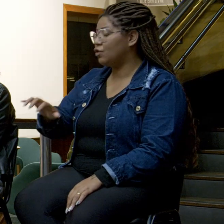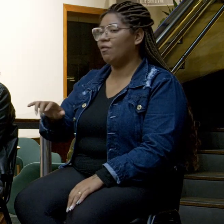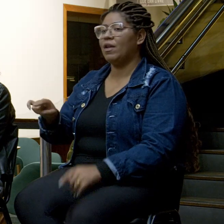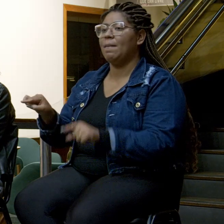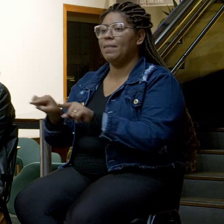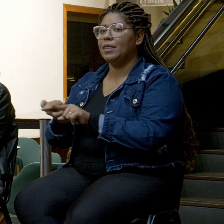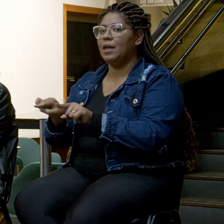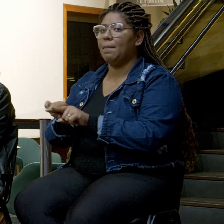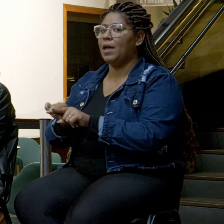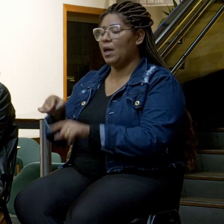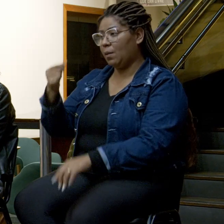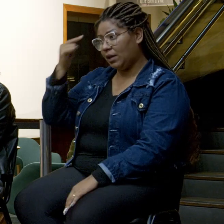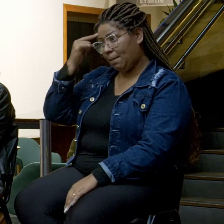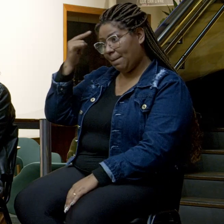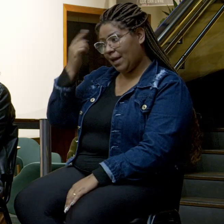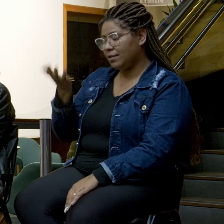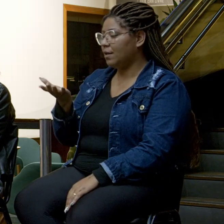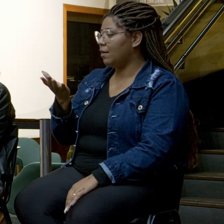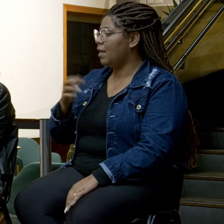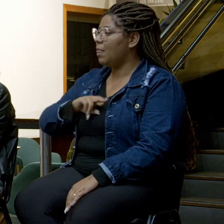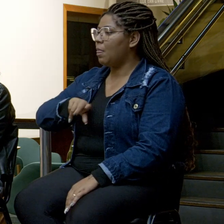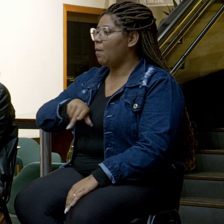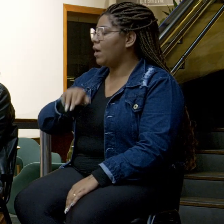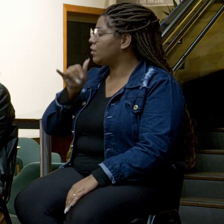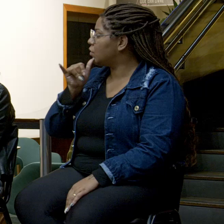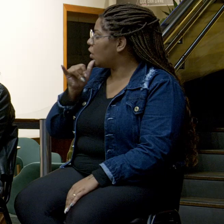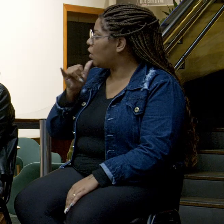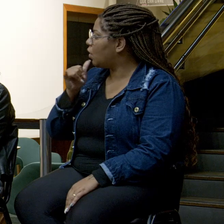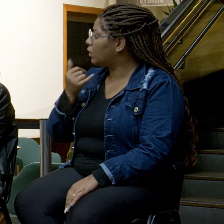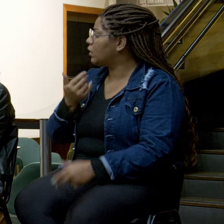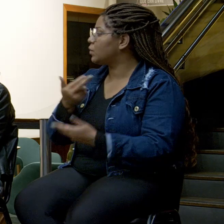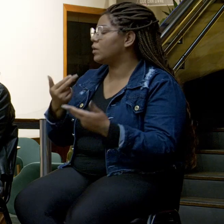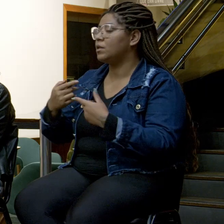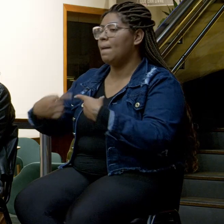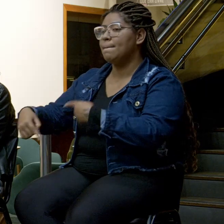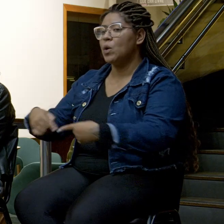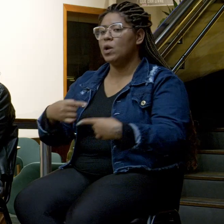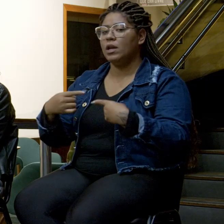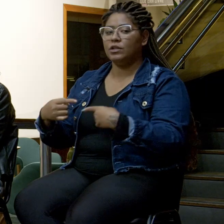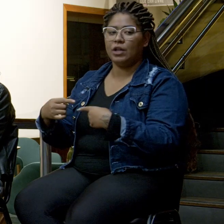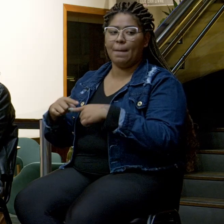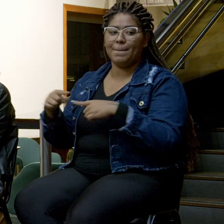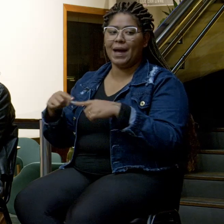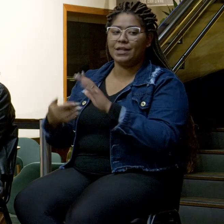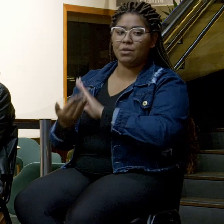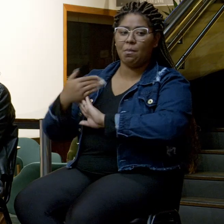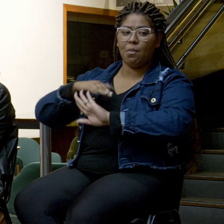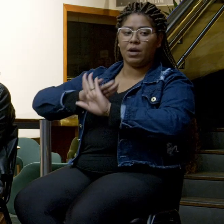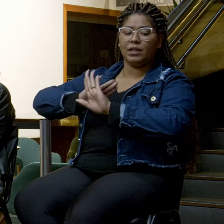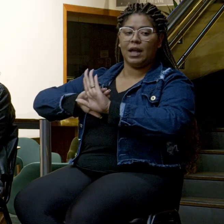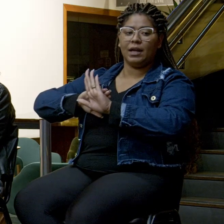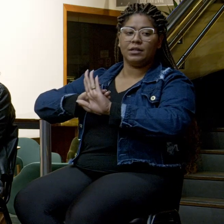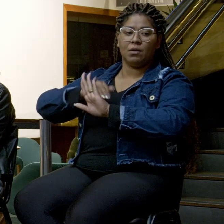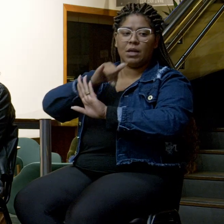também é um olhar que pensa uma conjuntura, né? Não só na dimensão da micropolítica, como da macropolítica. Acho que não à toa a